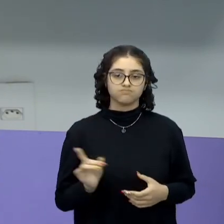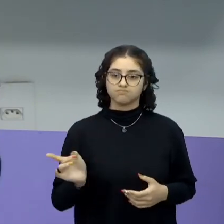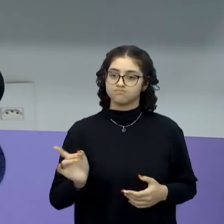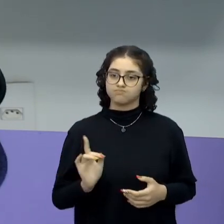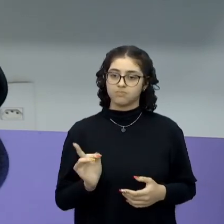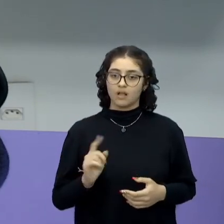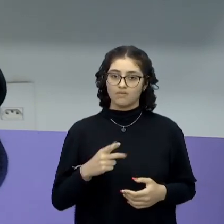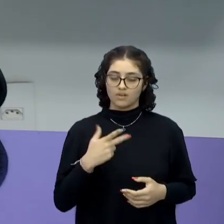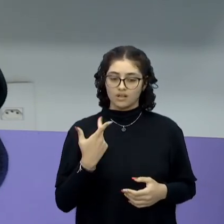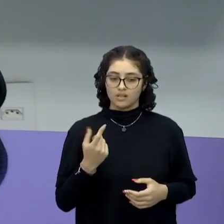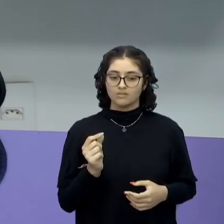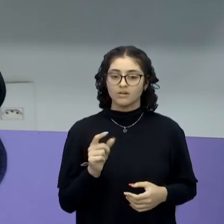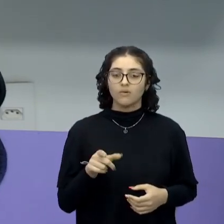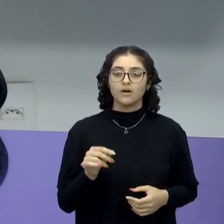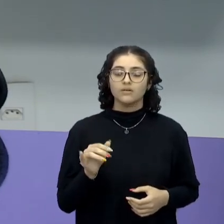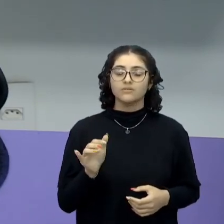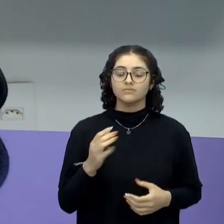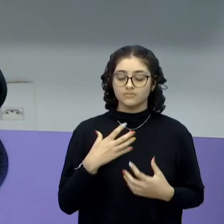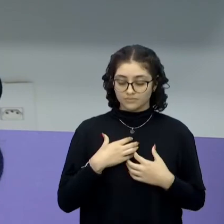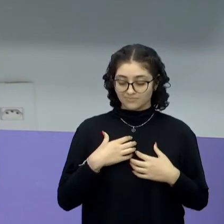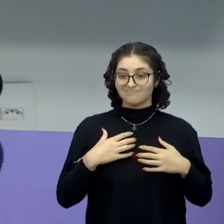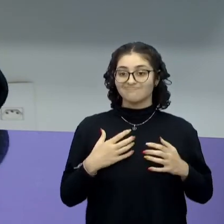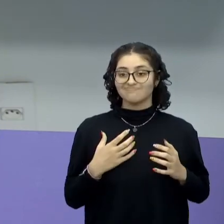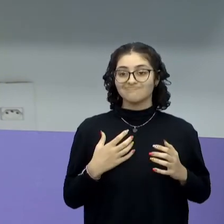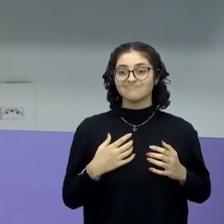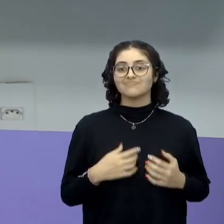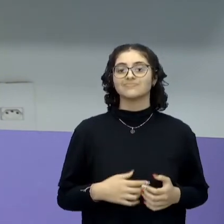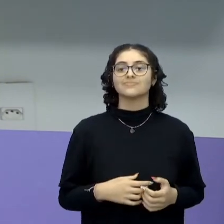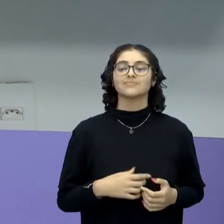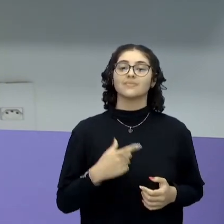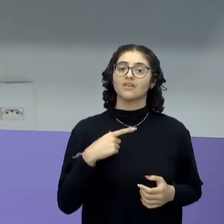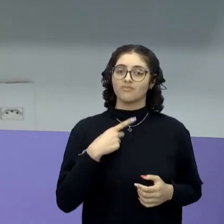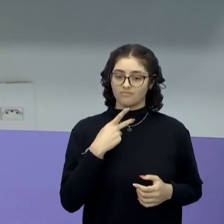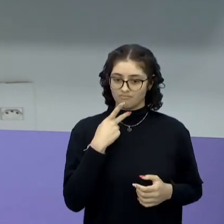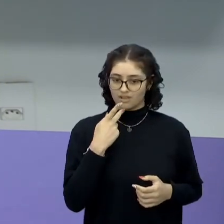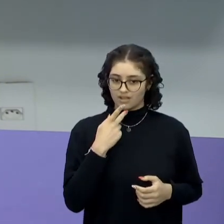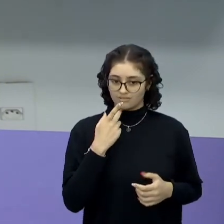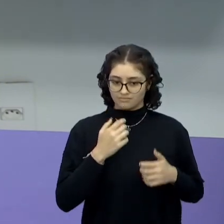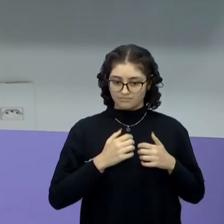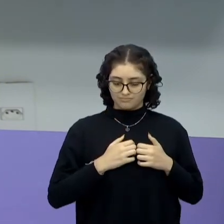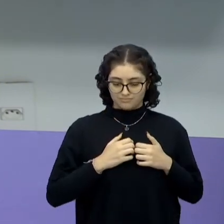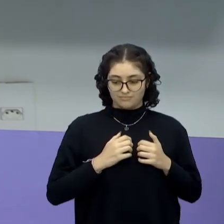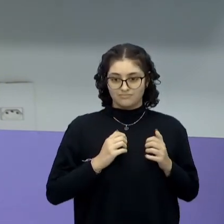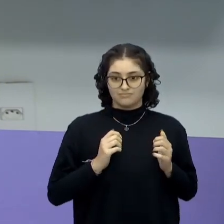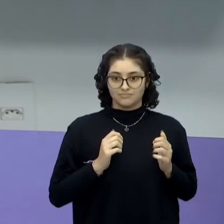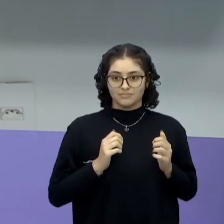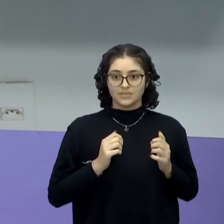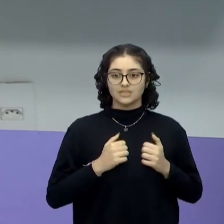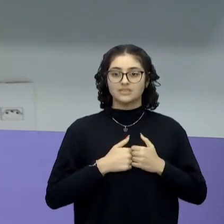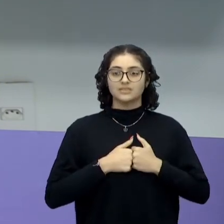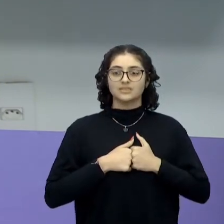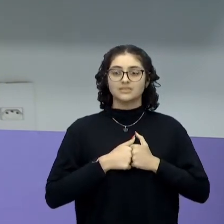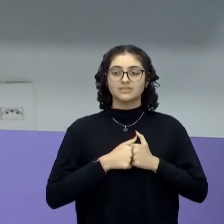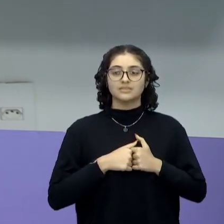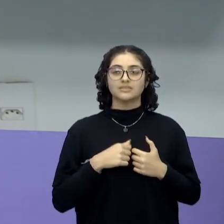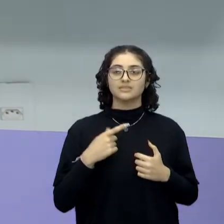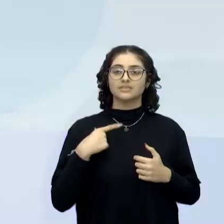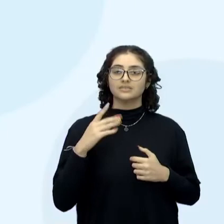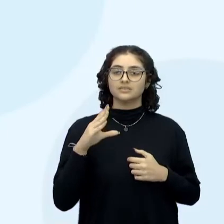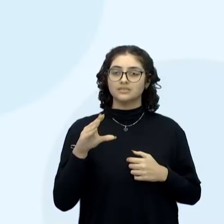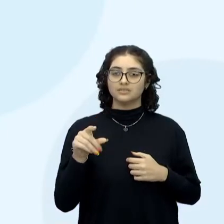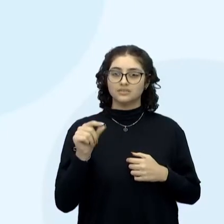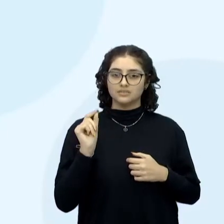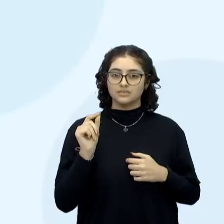para a vulnerabilidade de algumas vidas. Quando a gente fala em vulnerabilidade, pessoal, aí a gente foi buscar a definição lá